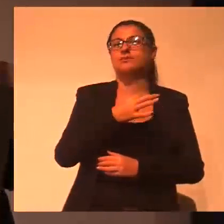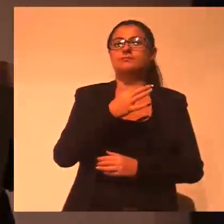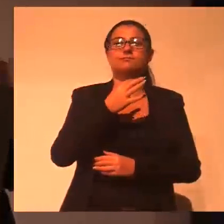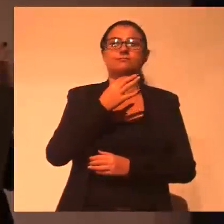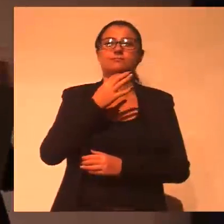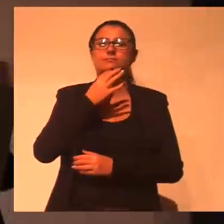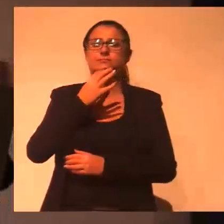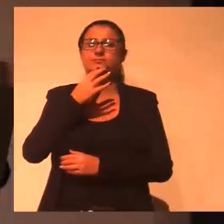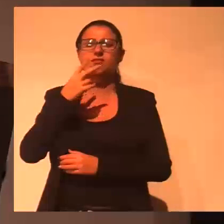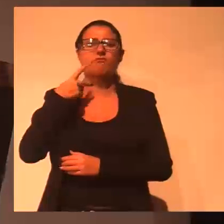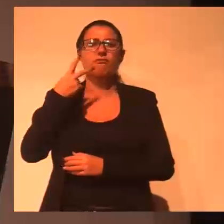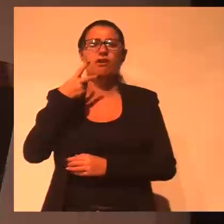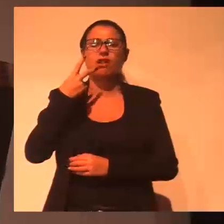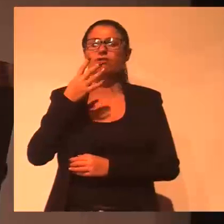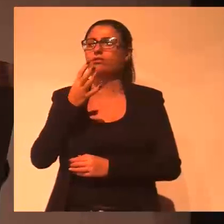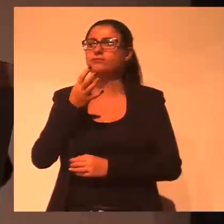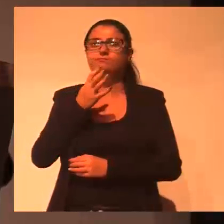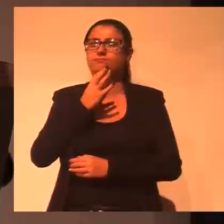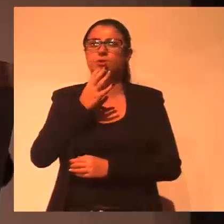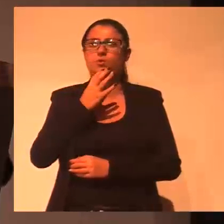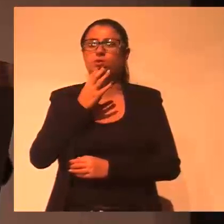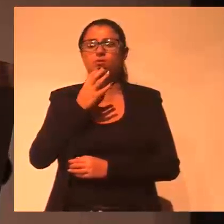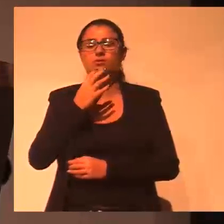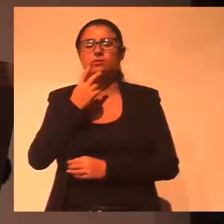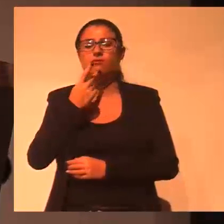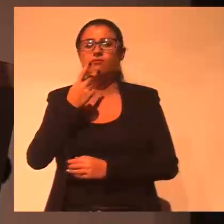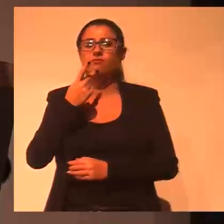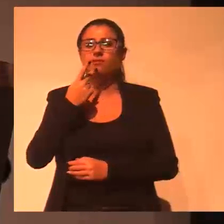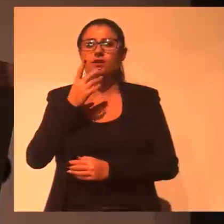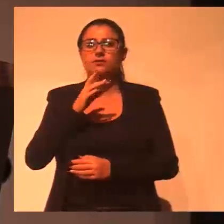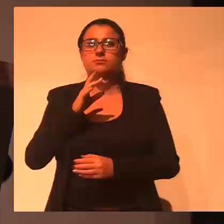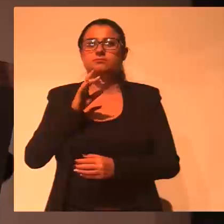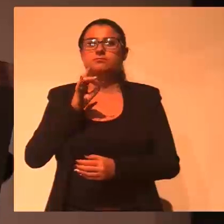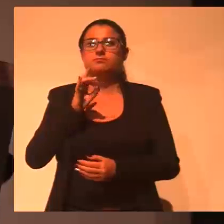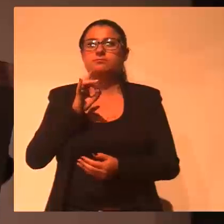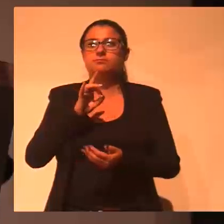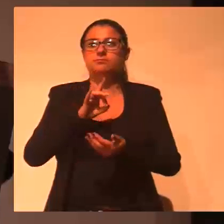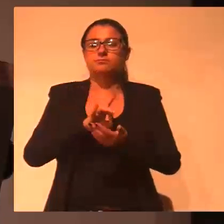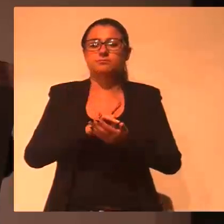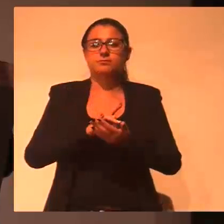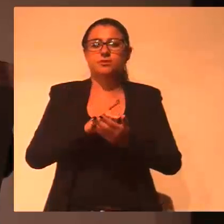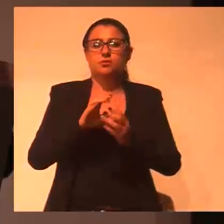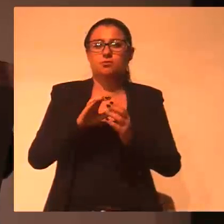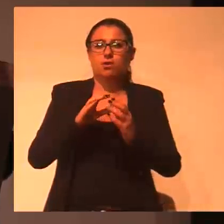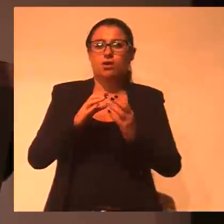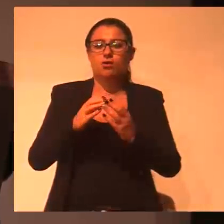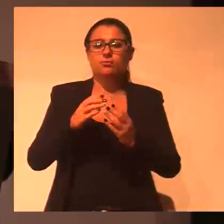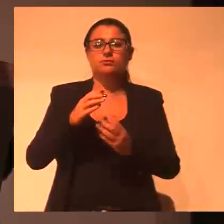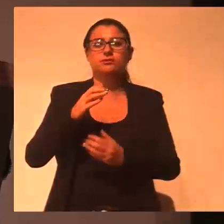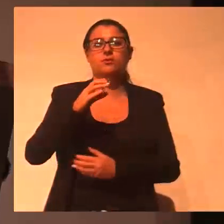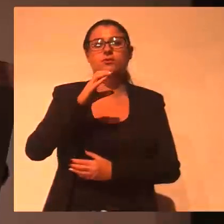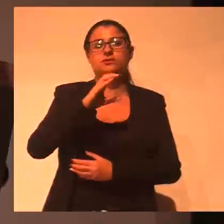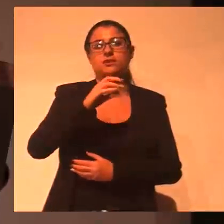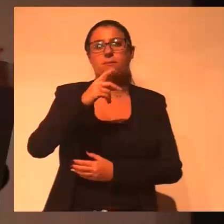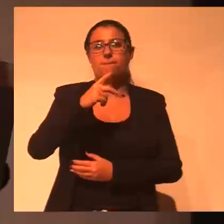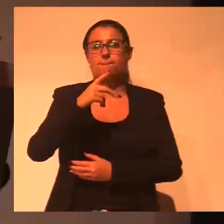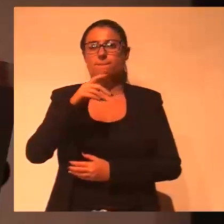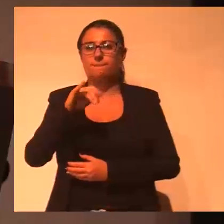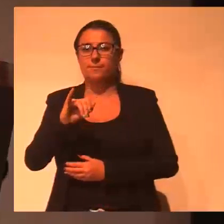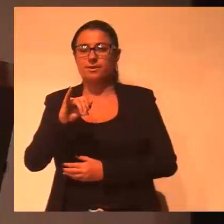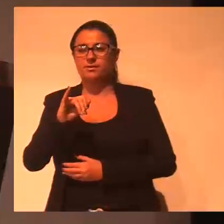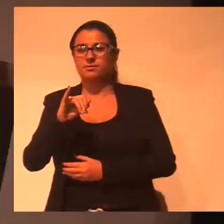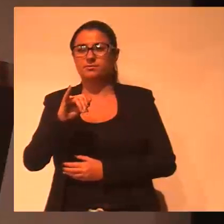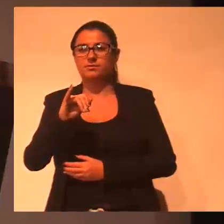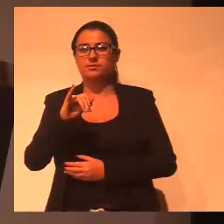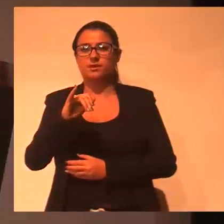acho que nenhum vereador aqui tem, falo isso com muita segurança, sobre a parte técnica de uma comissão processante de uma CPI. CPI é ainda mais tranquilo. Uma comissão